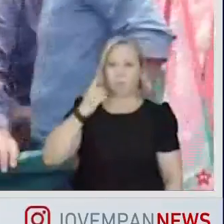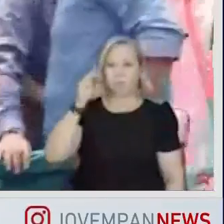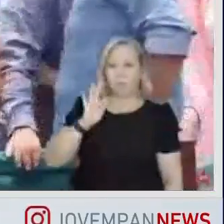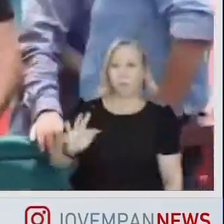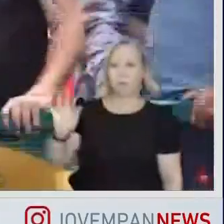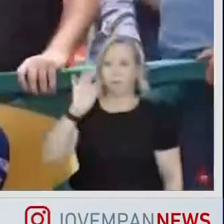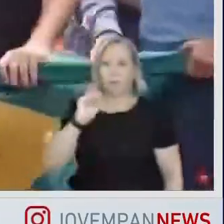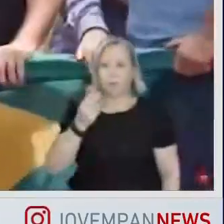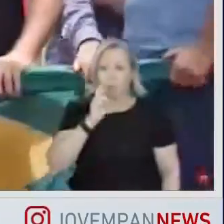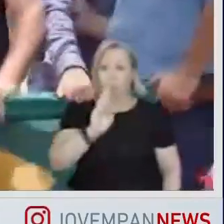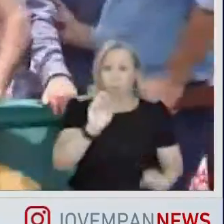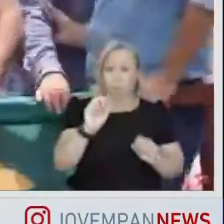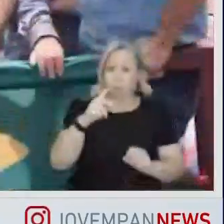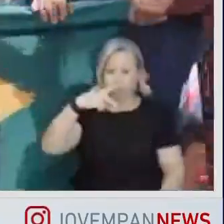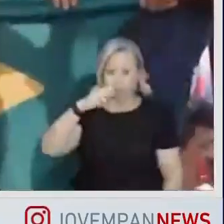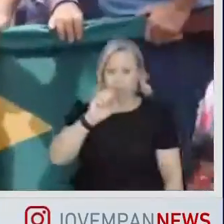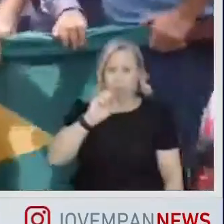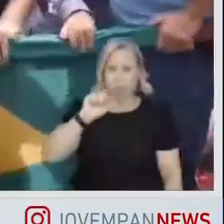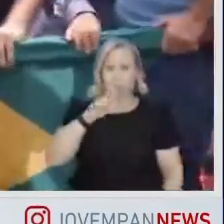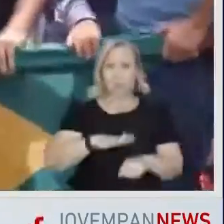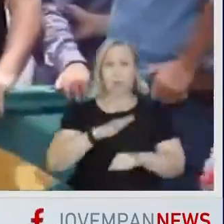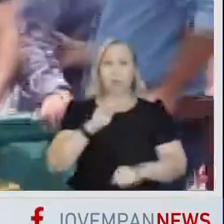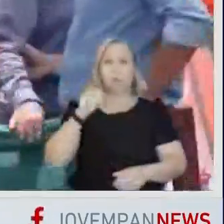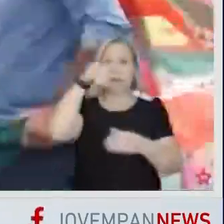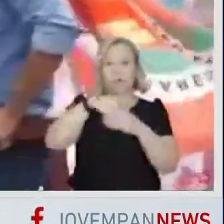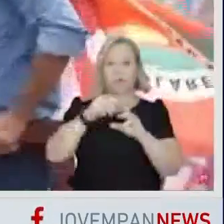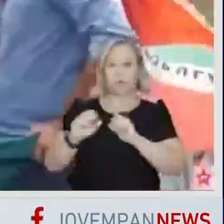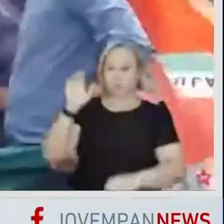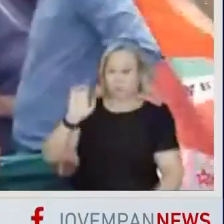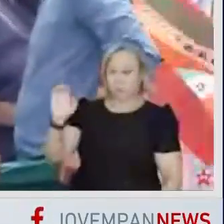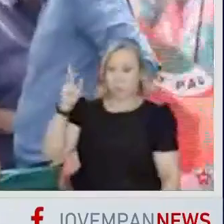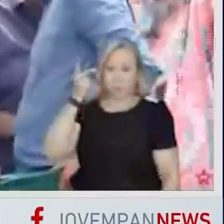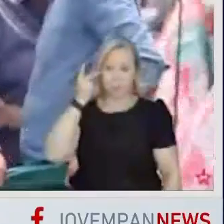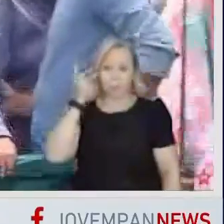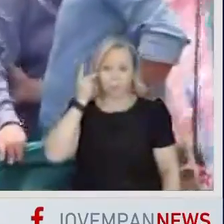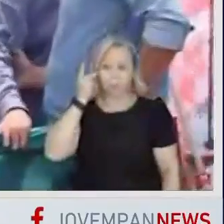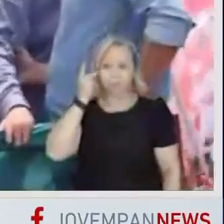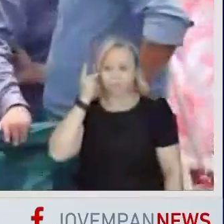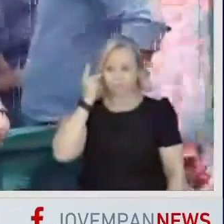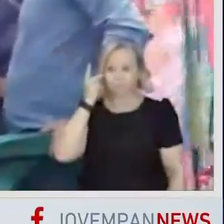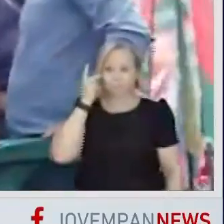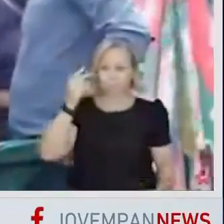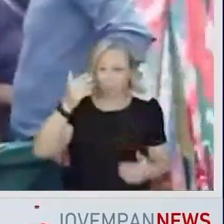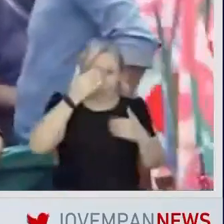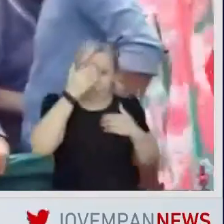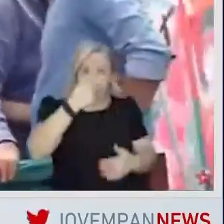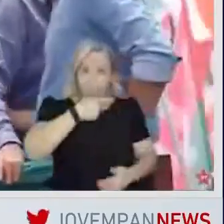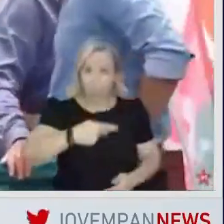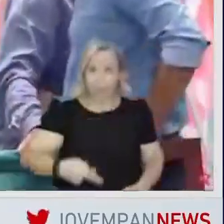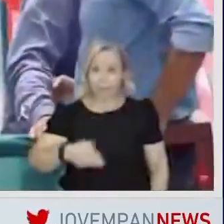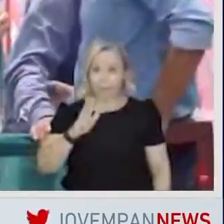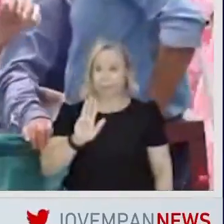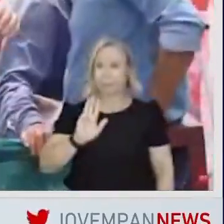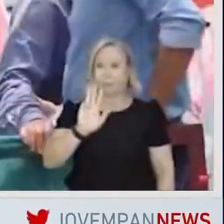do problema e resolve. Procura resolver. Agora, o Boulos, ele entende de invasão. Ele